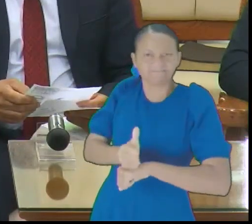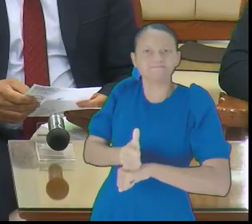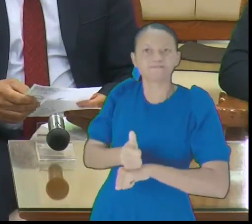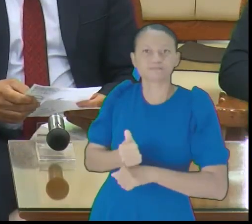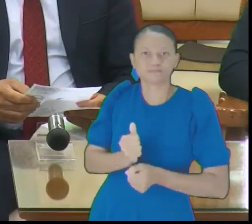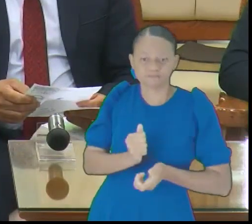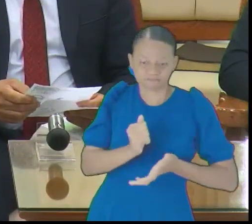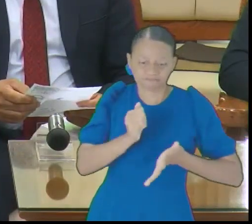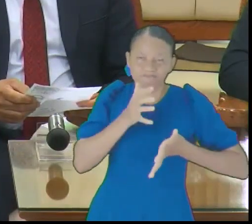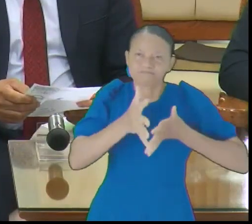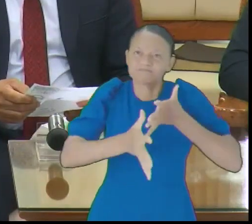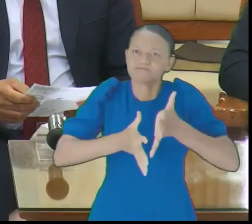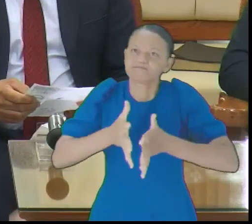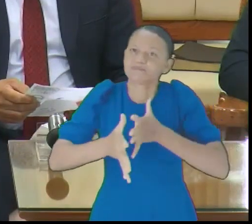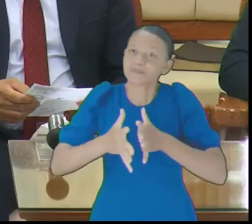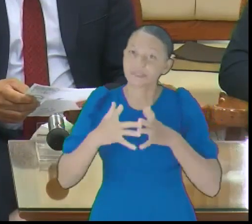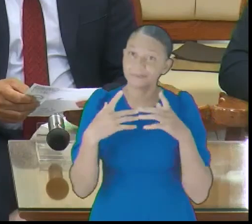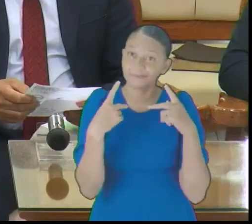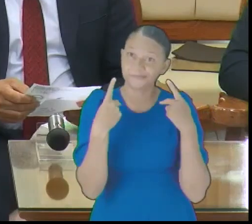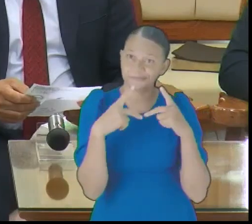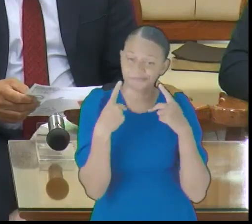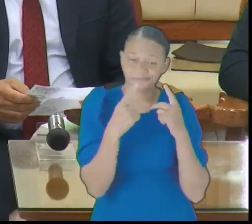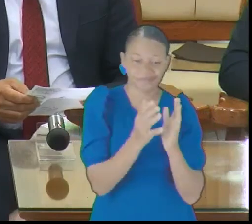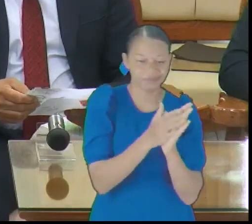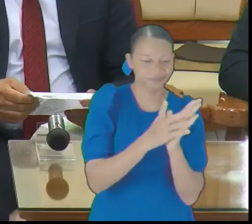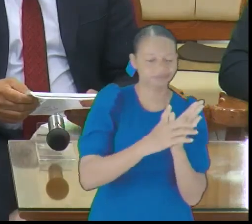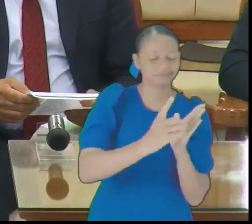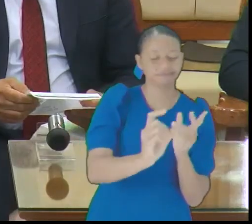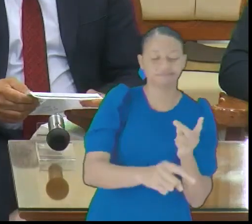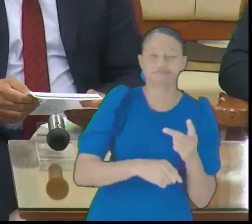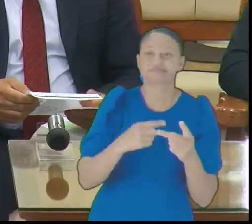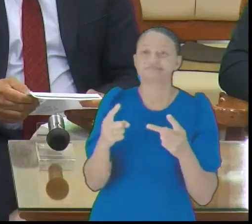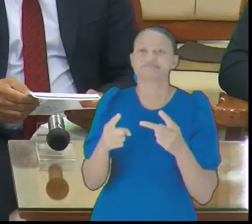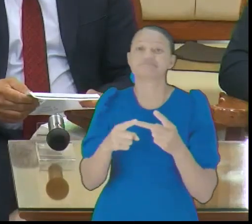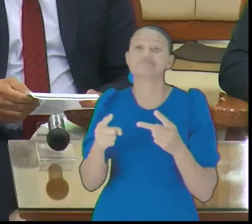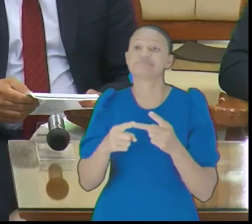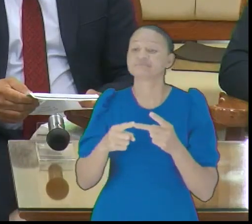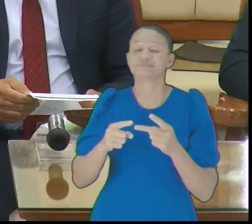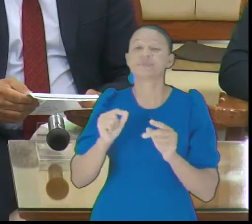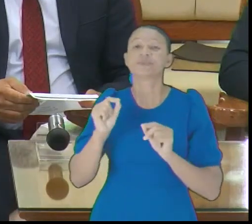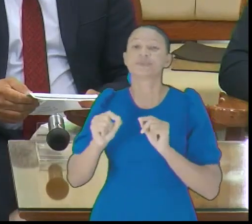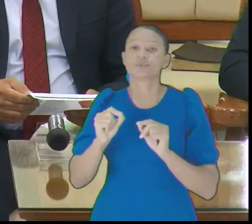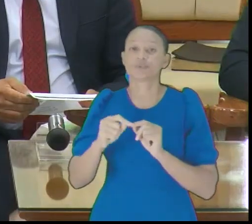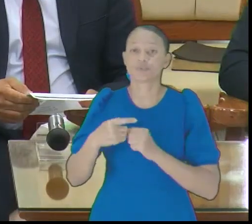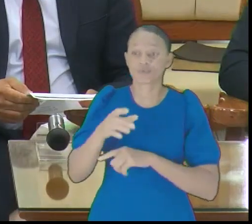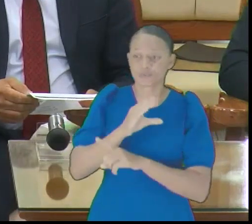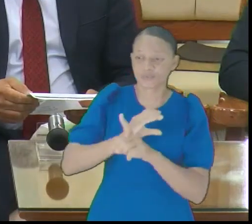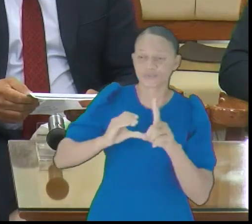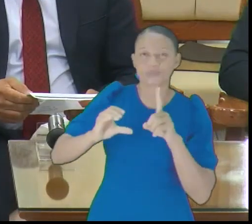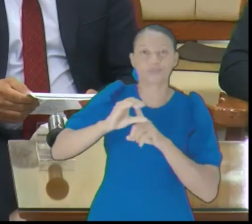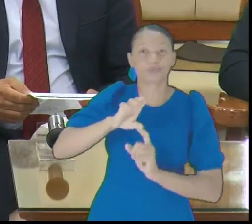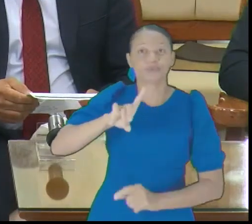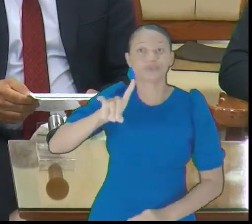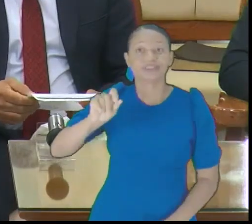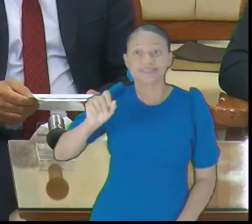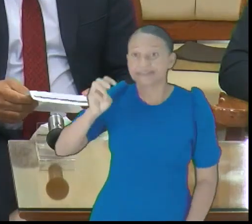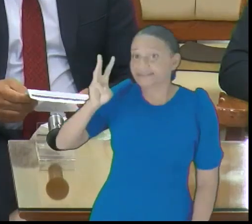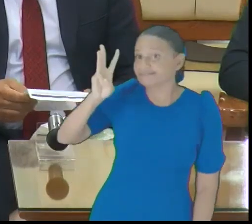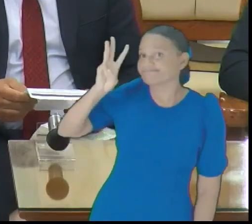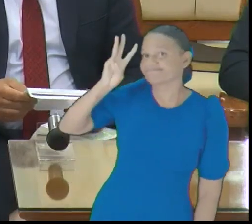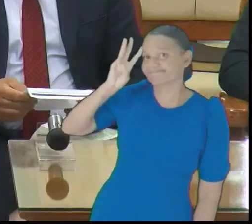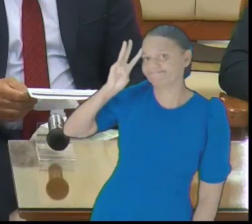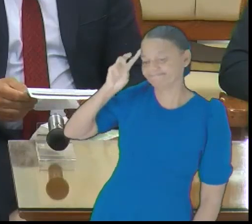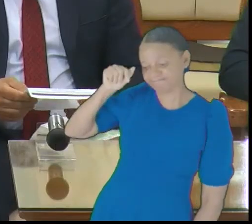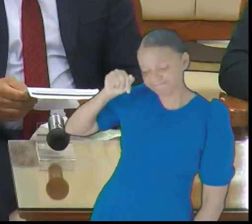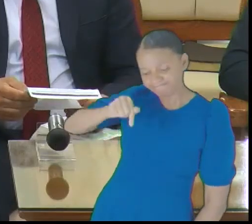primeiro, falar a palavra de Deus e, segundo, falar no culto de terça-feira.